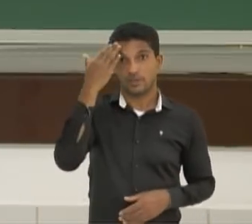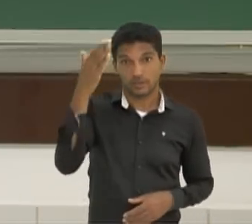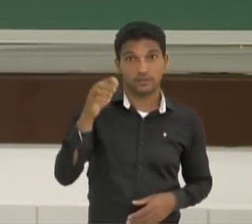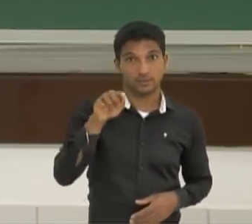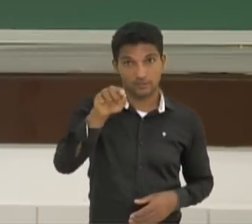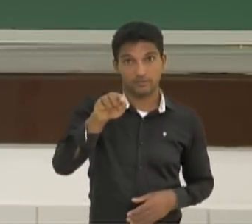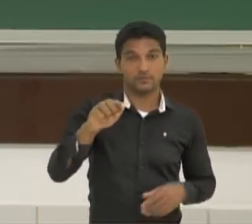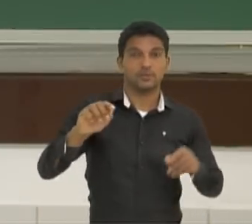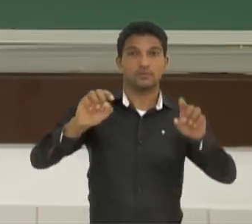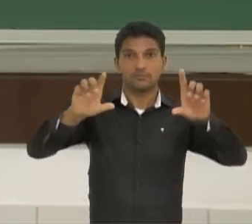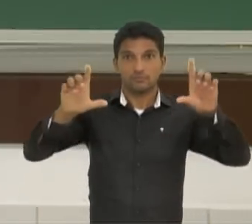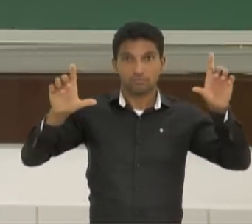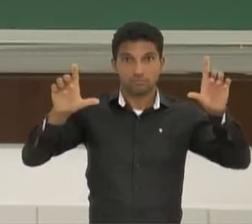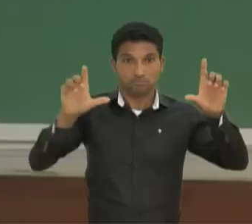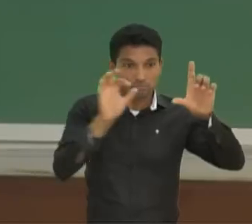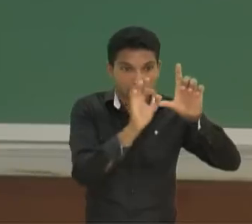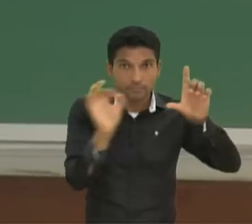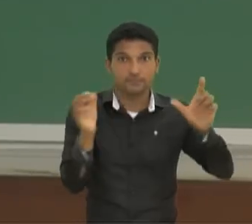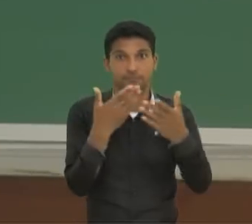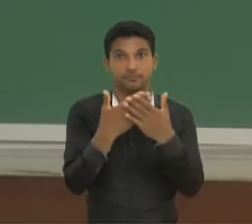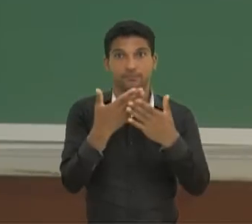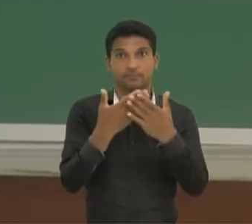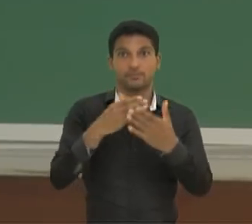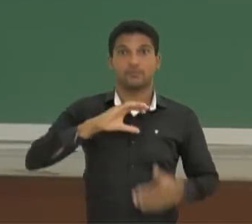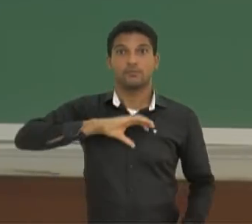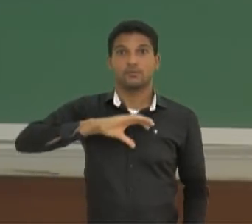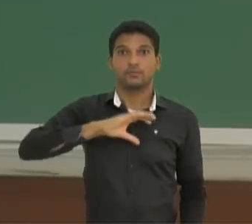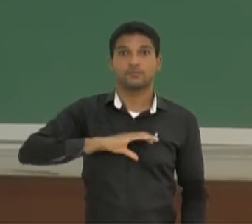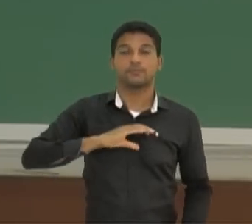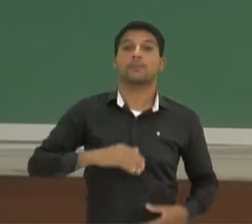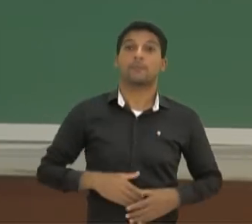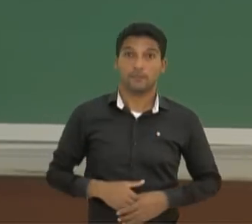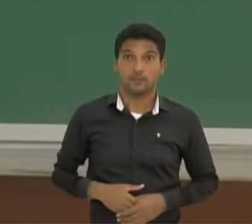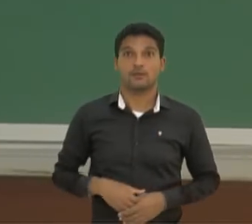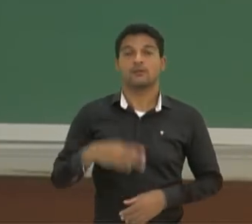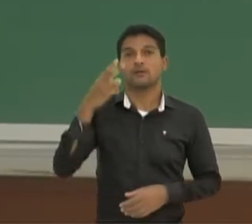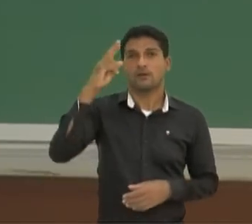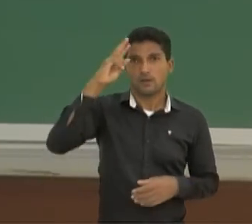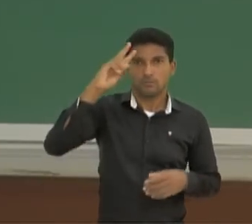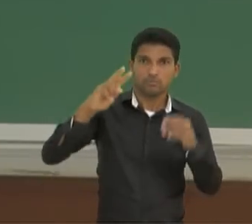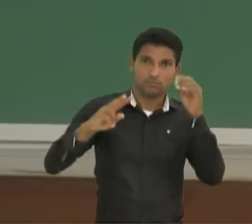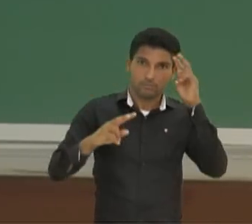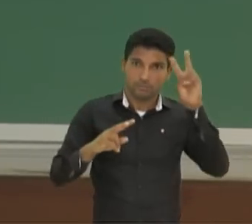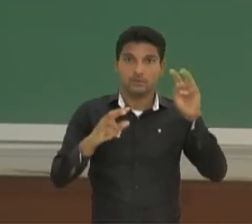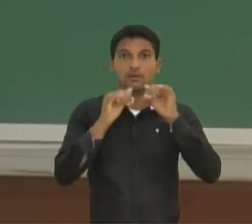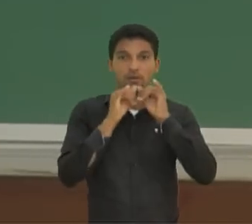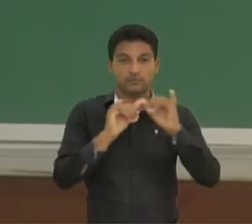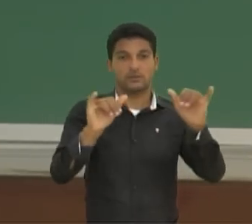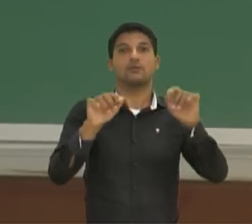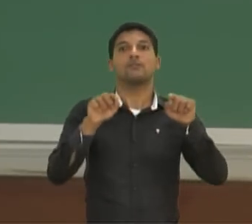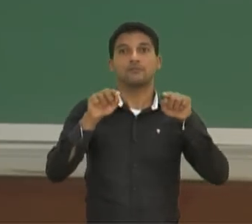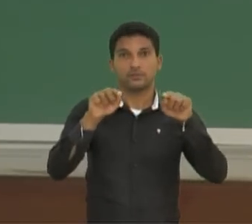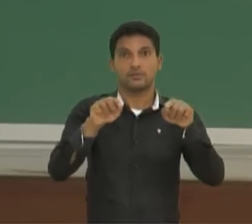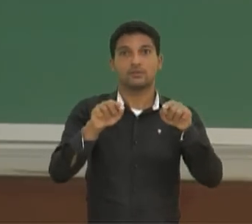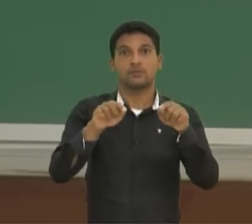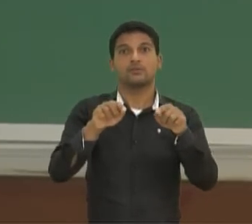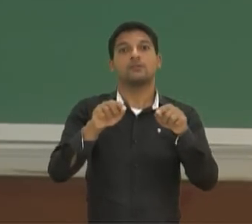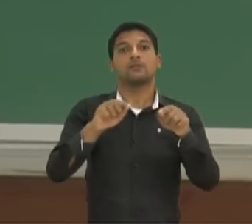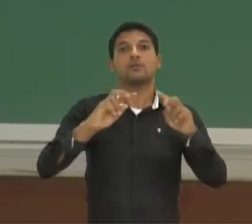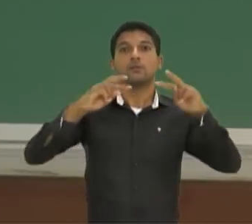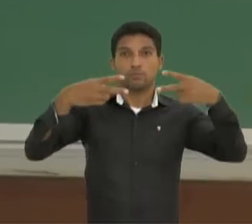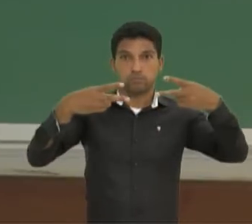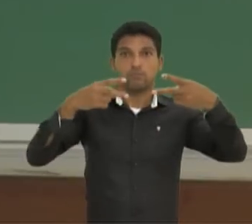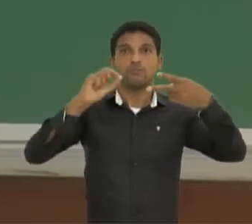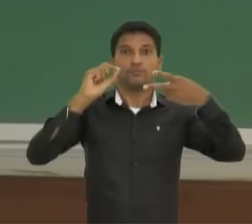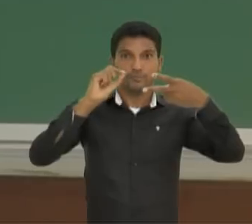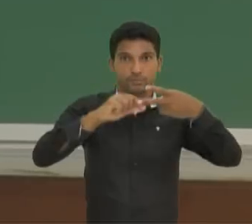a participação de todos vocês. Vou lembrar os estudantes que estão tendo acesso ao aplicativo do Google Classroom para responder ao formulário de